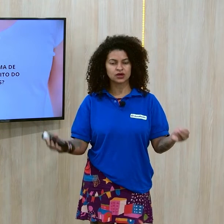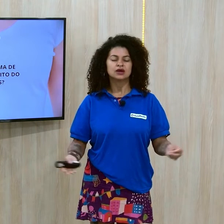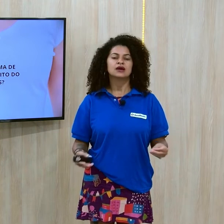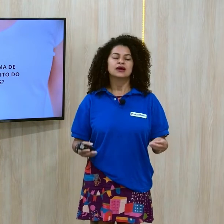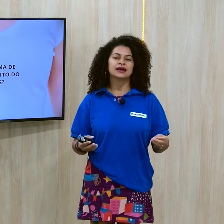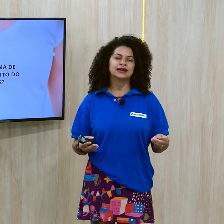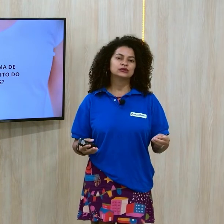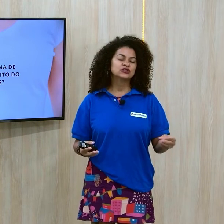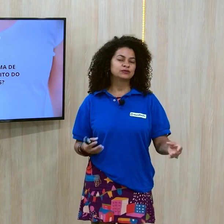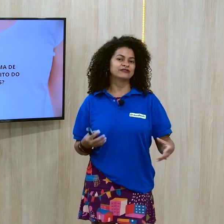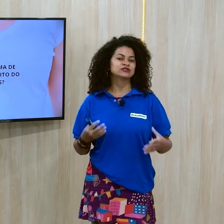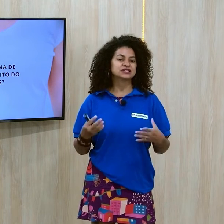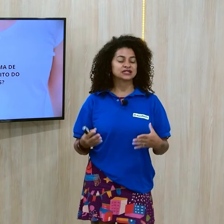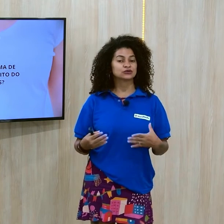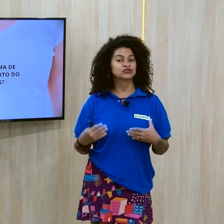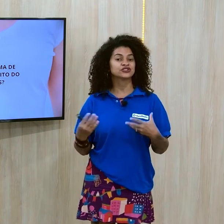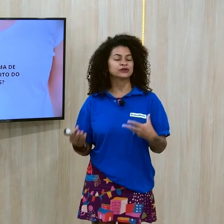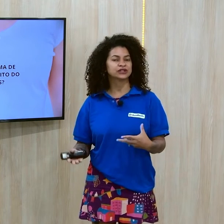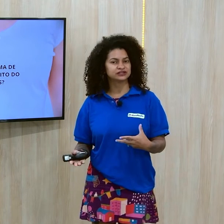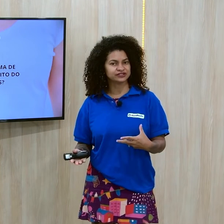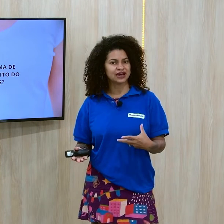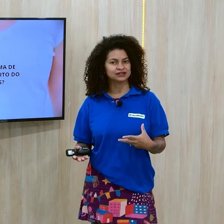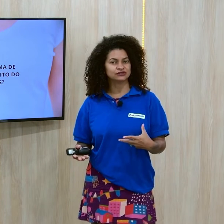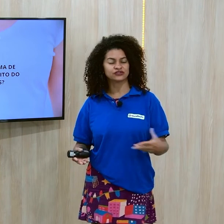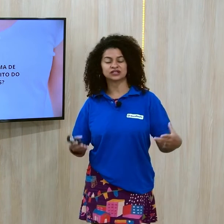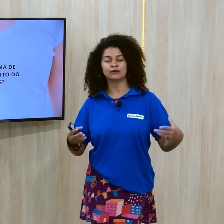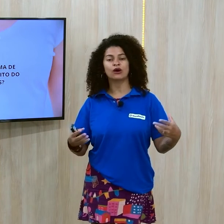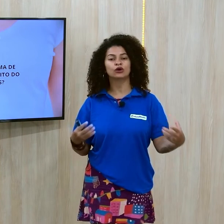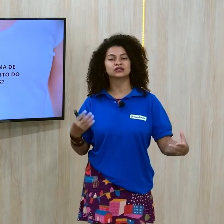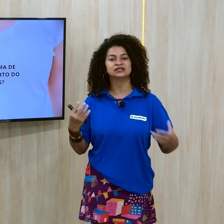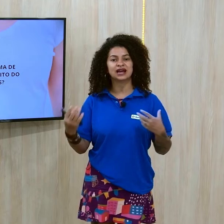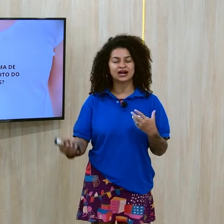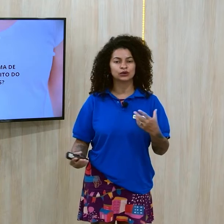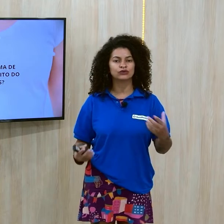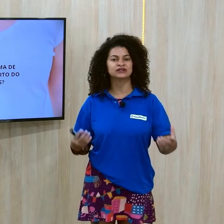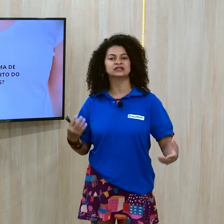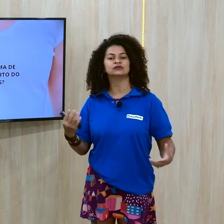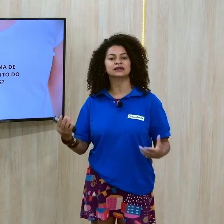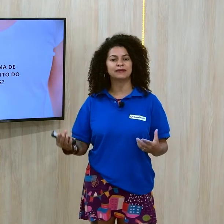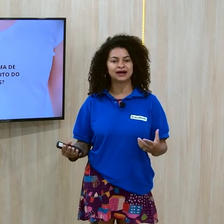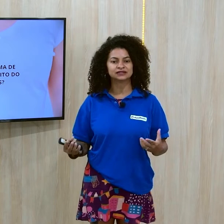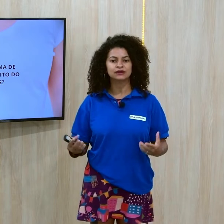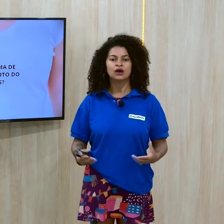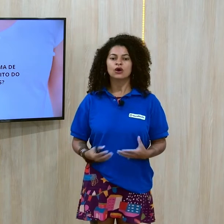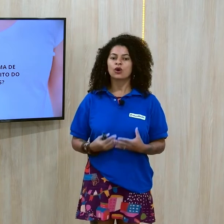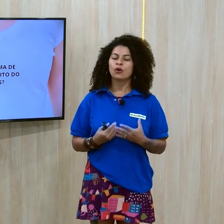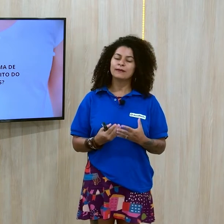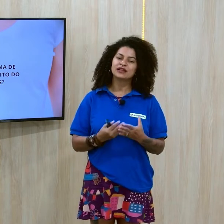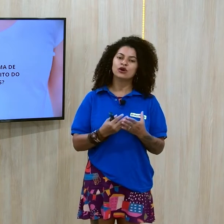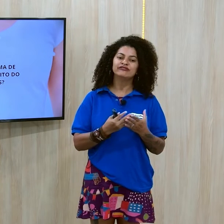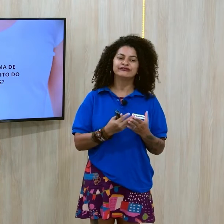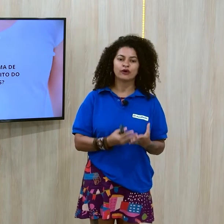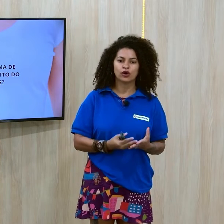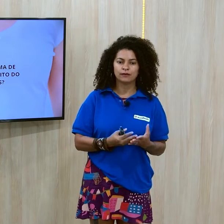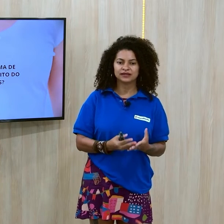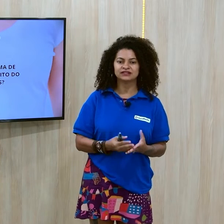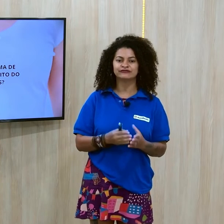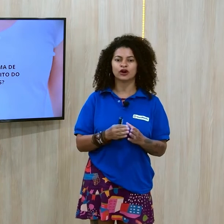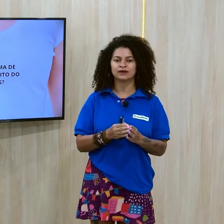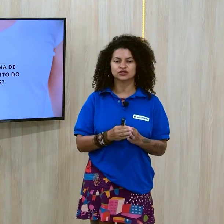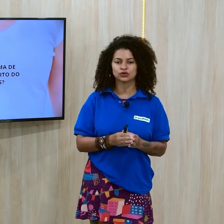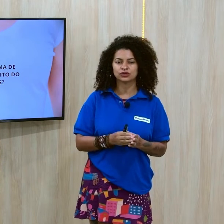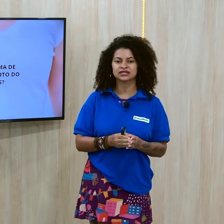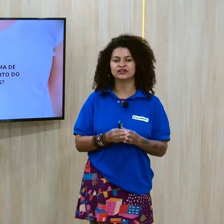pessoas, eu deixo para vocês essa sugestão de atividade. Vocês fazerem uma roda de diálogo, fazerem um debate. Qual a melhor forma